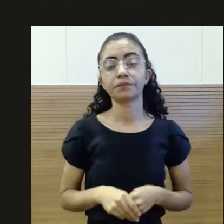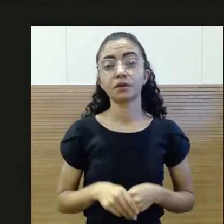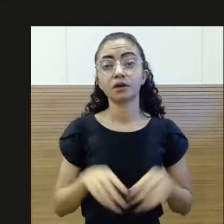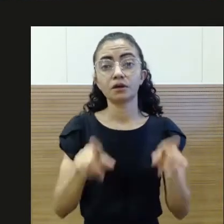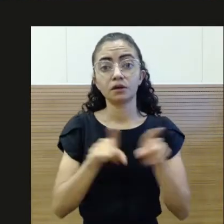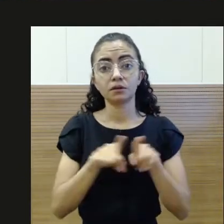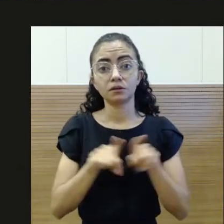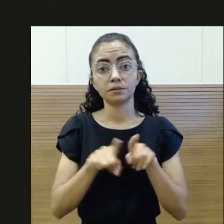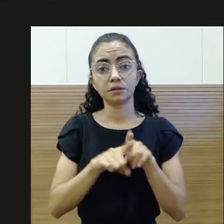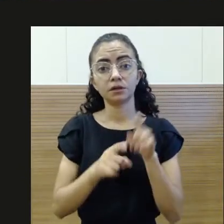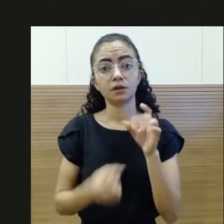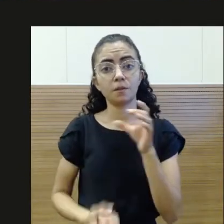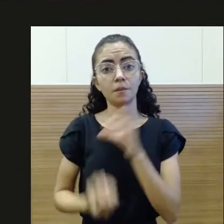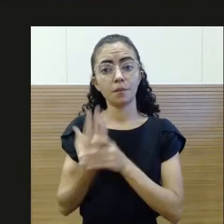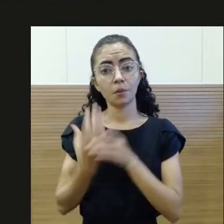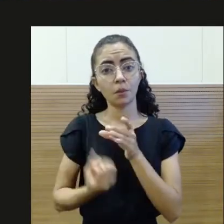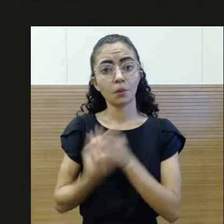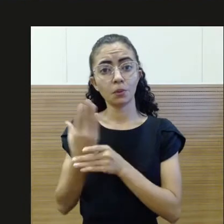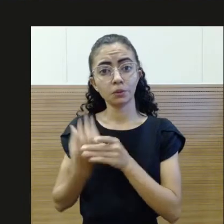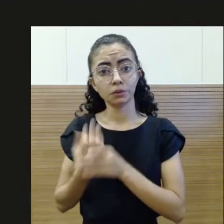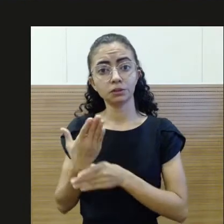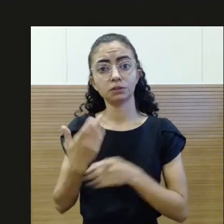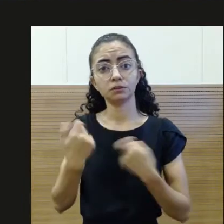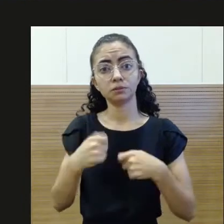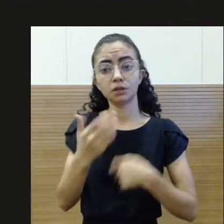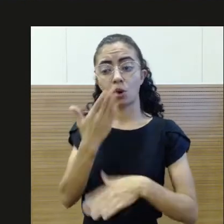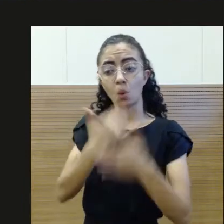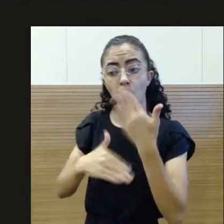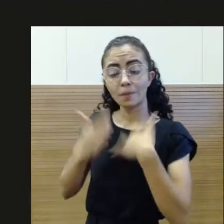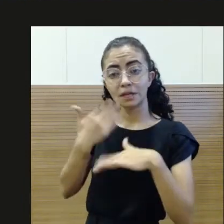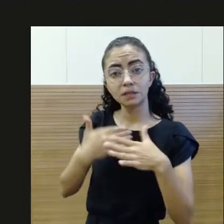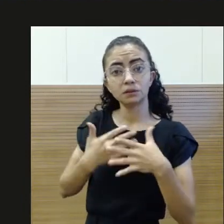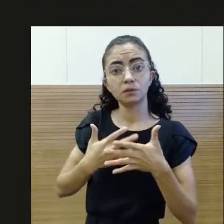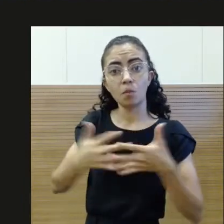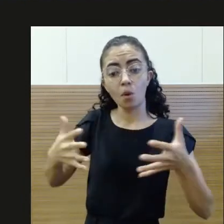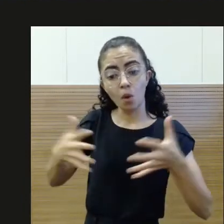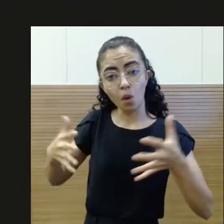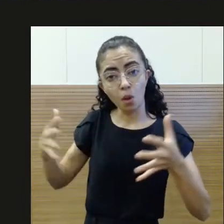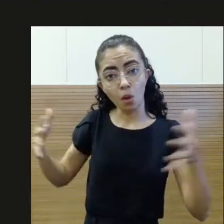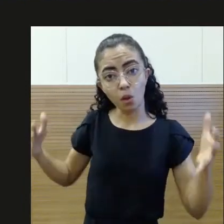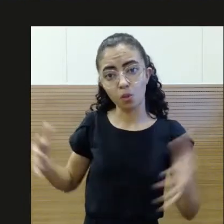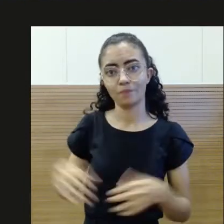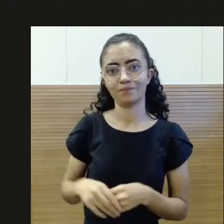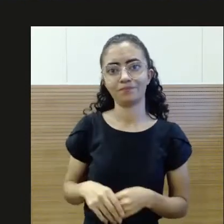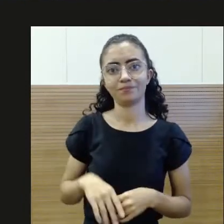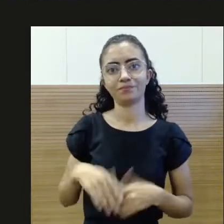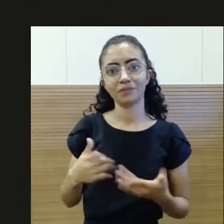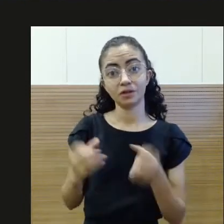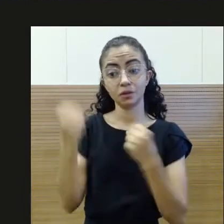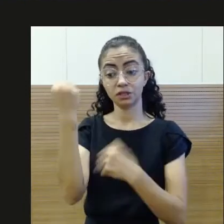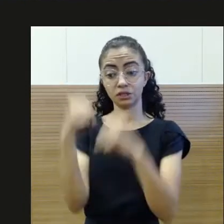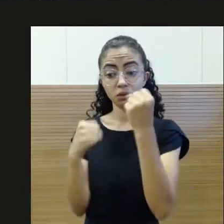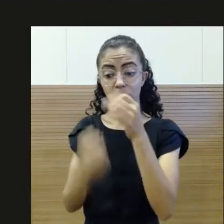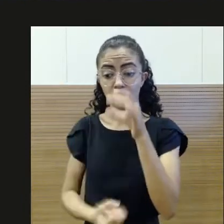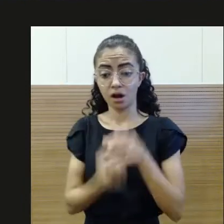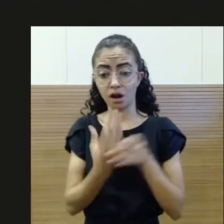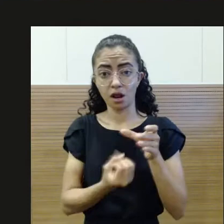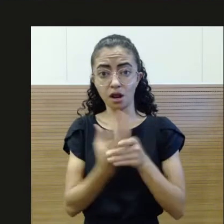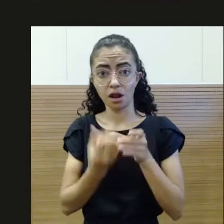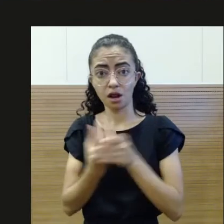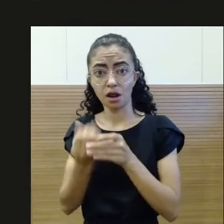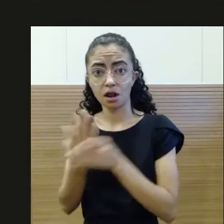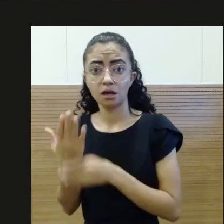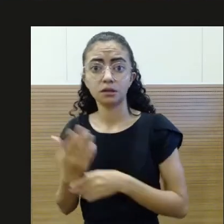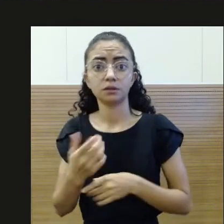são produzidos para serem consumidos em excesso, porque eles são hiperpalatáveis e porque eles não saciam. Em